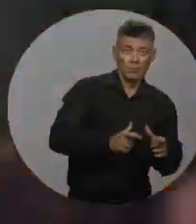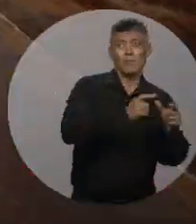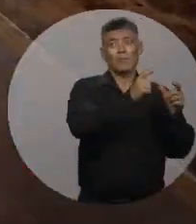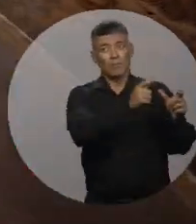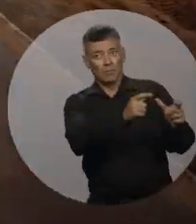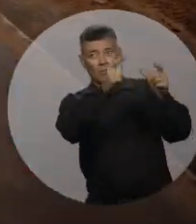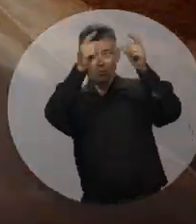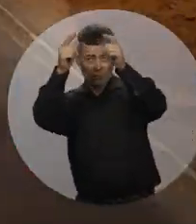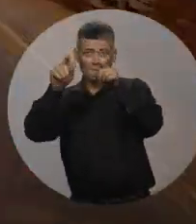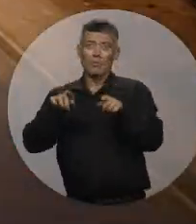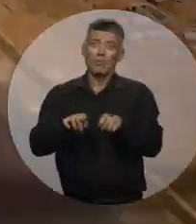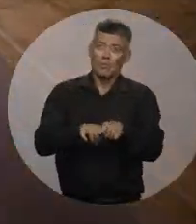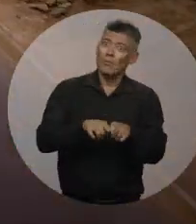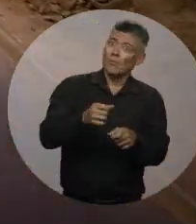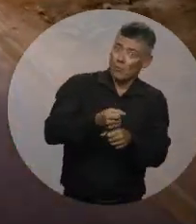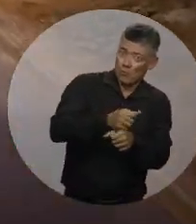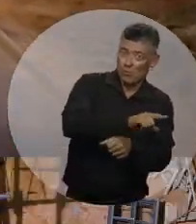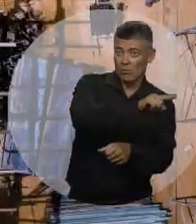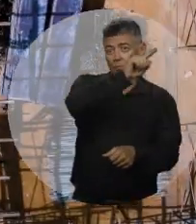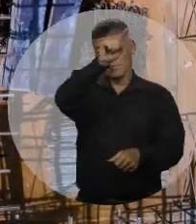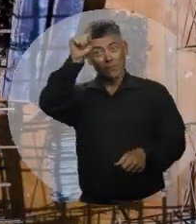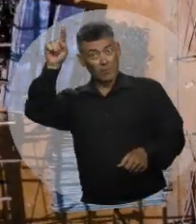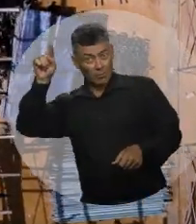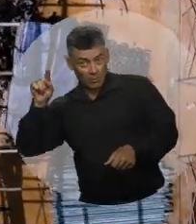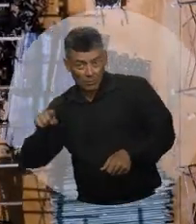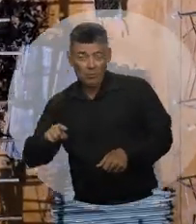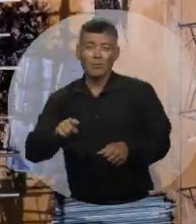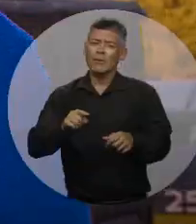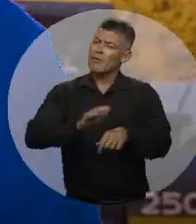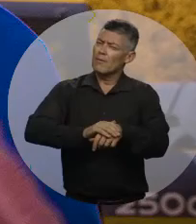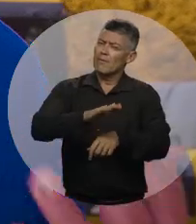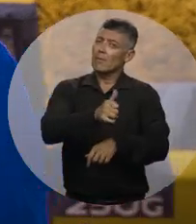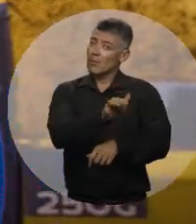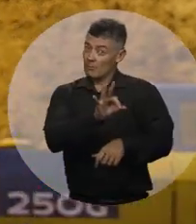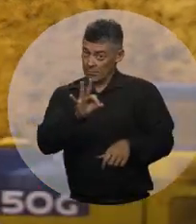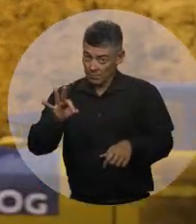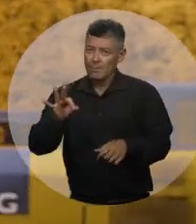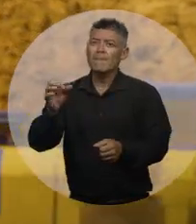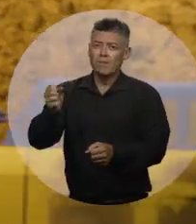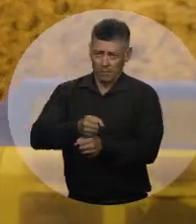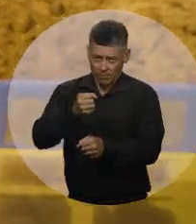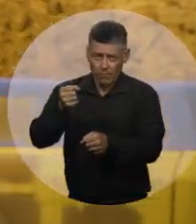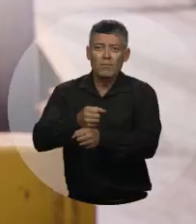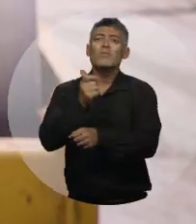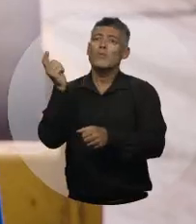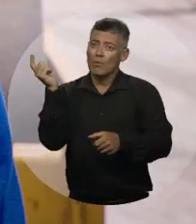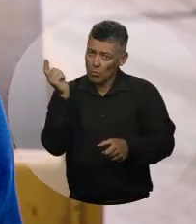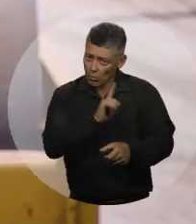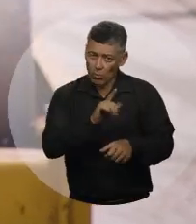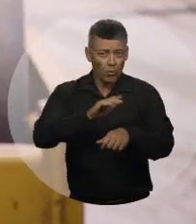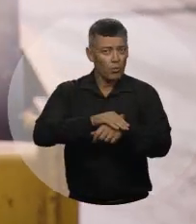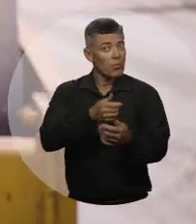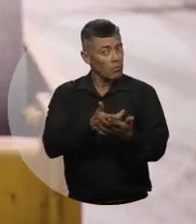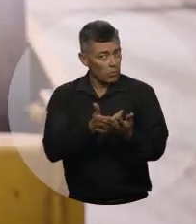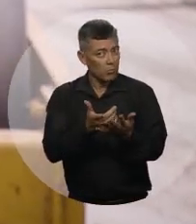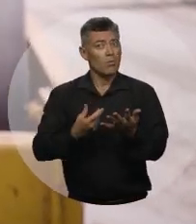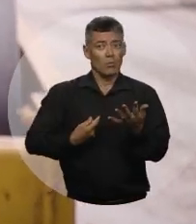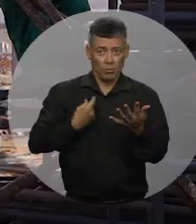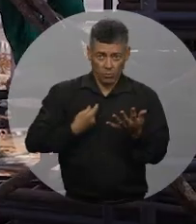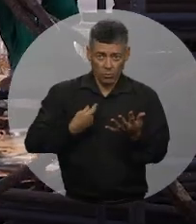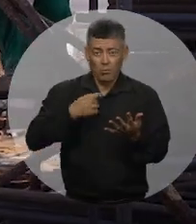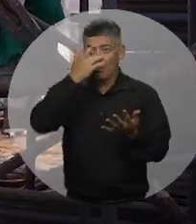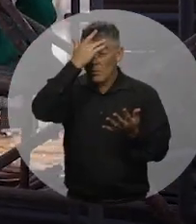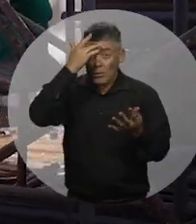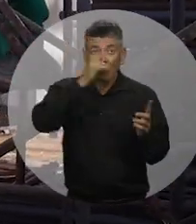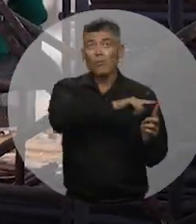obra por todo canto, é obra em todo lugar. Mais de 100 obras ao mesmo tempo para garantir mais qualidade de vida